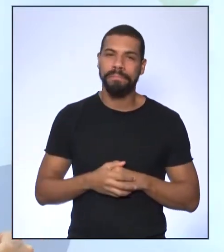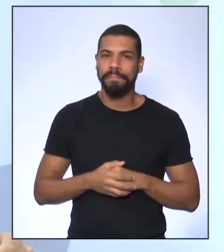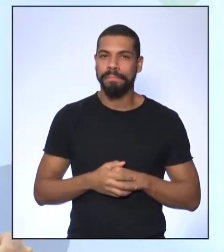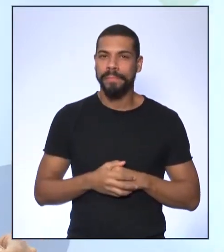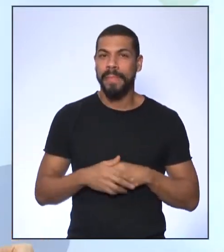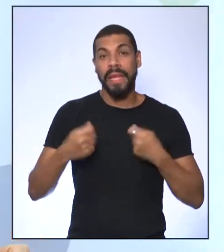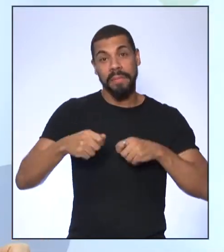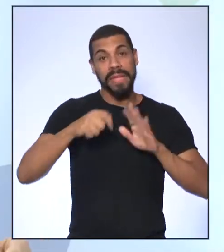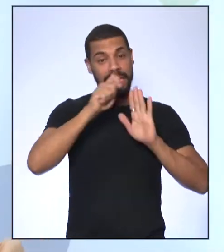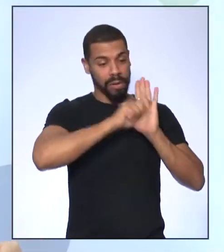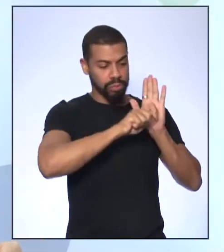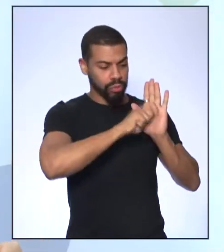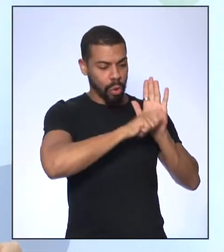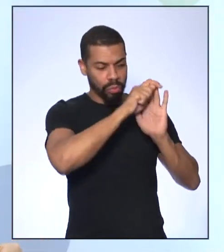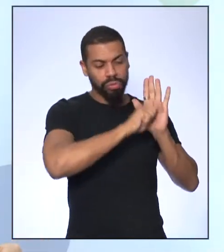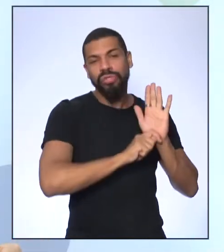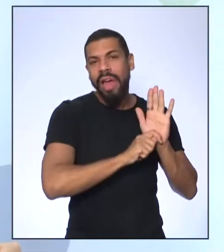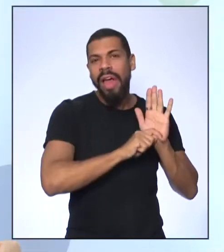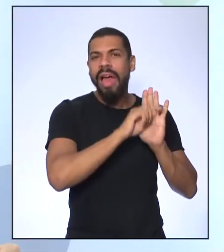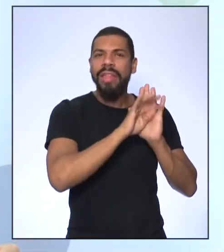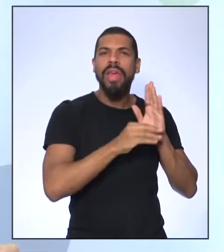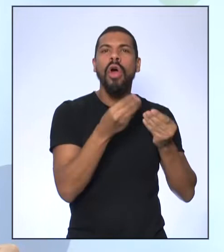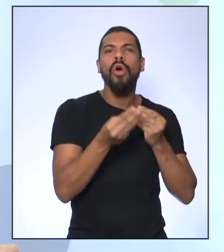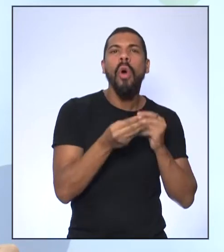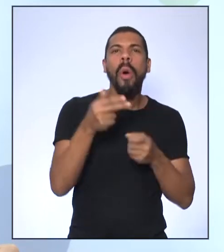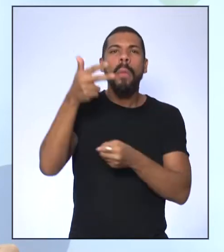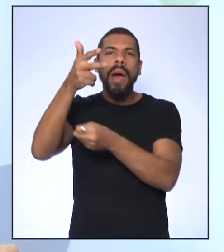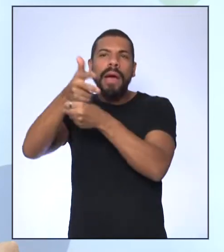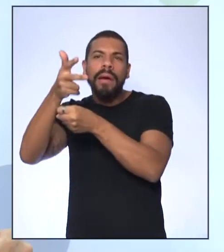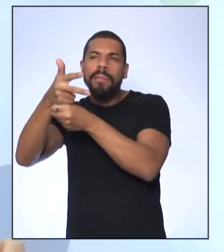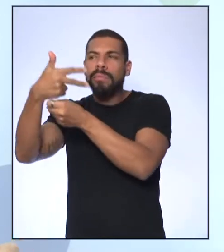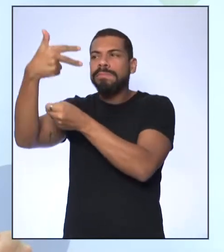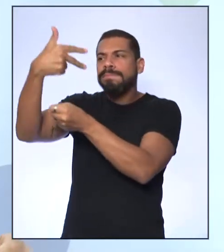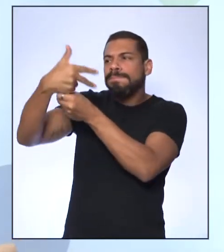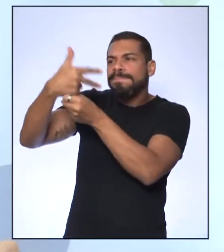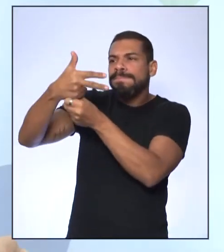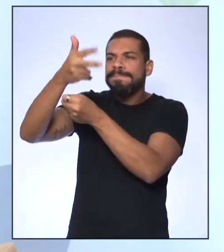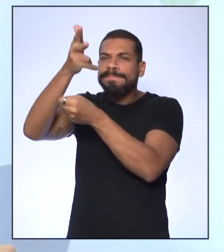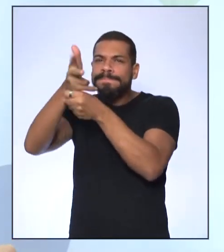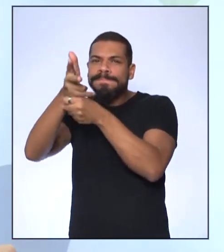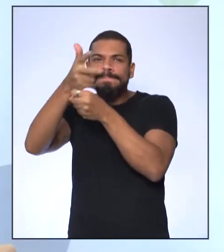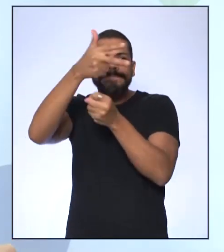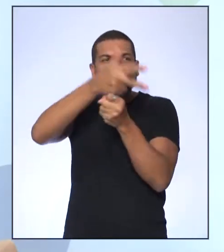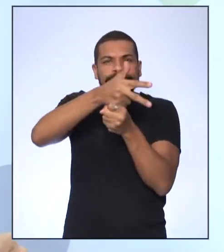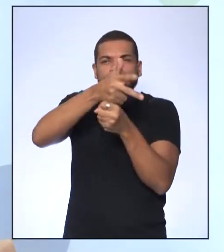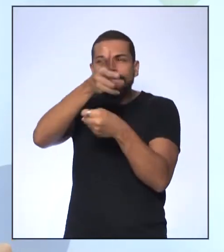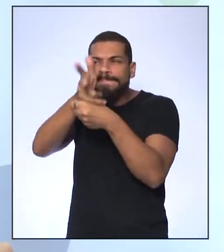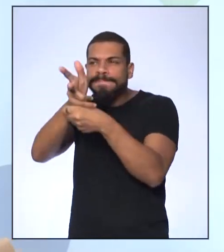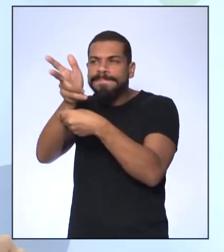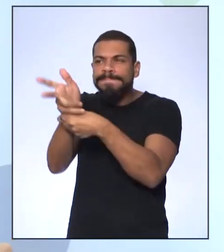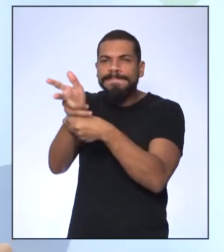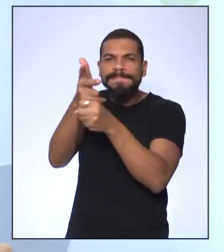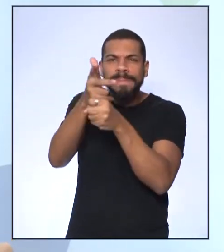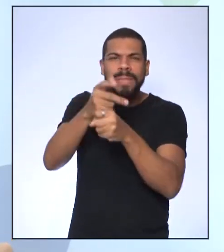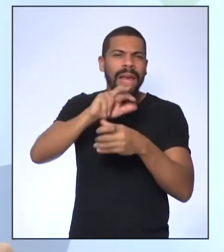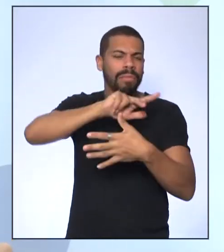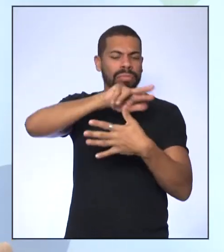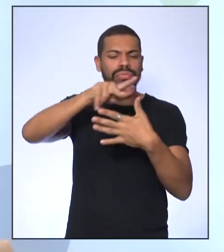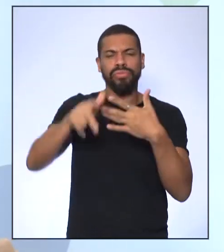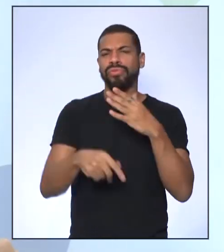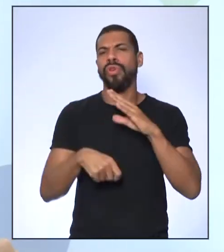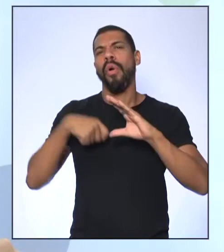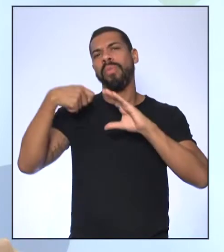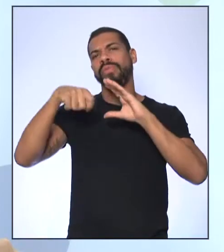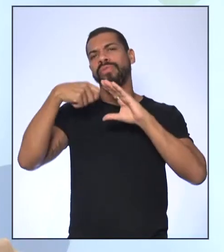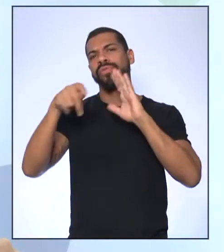no roteiro, né? Qual é o posicionamento da câmera? Qual o movimento que essa câmera vai fazer? Existem vários vídeos na internet contando isso